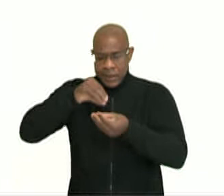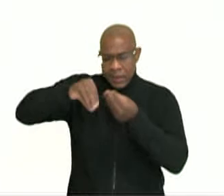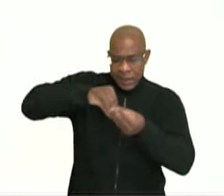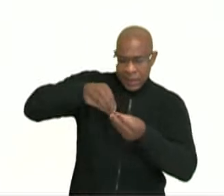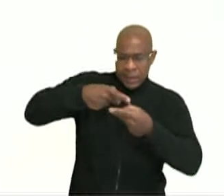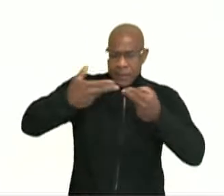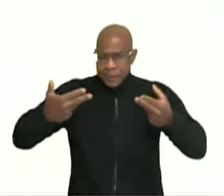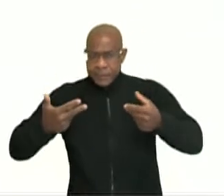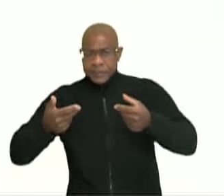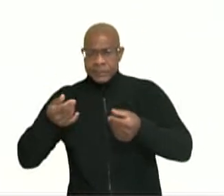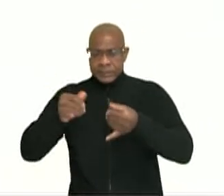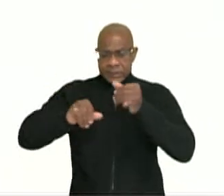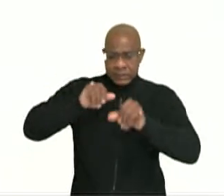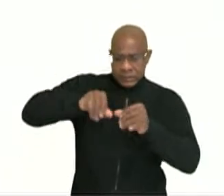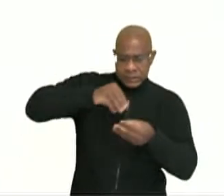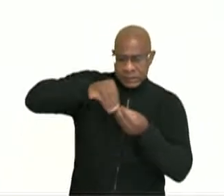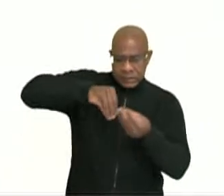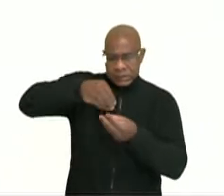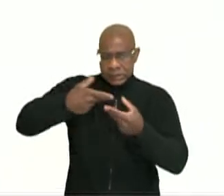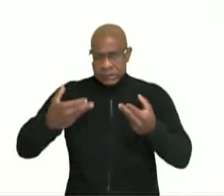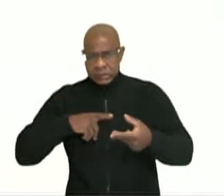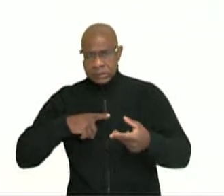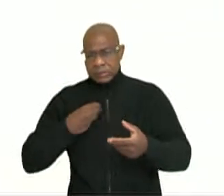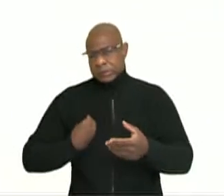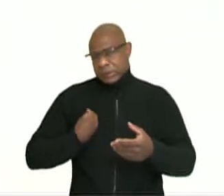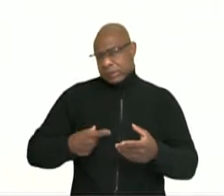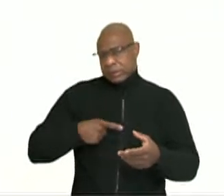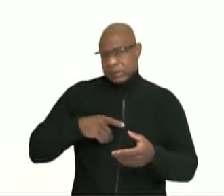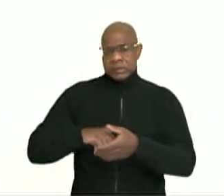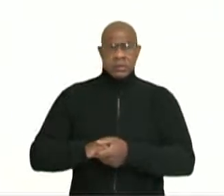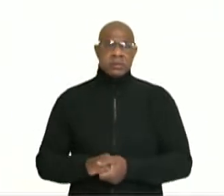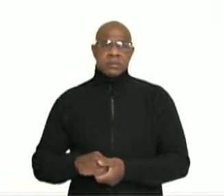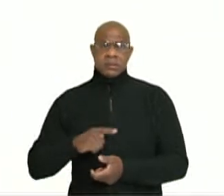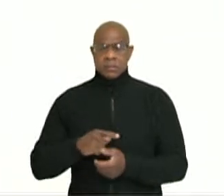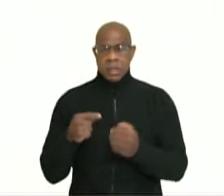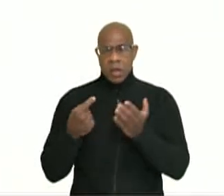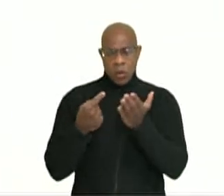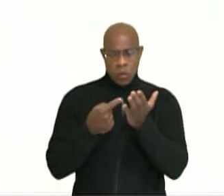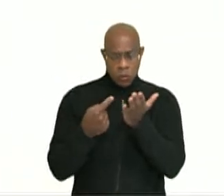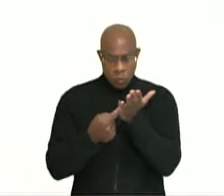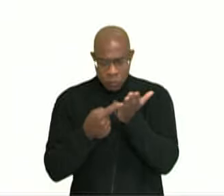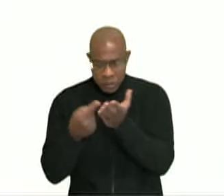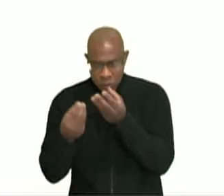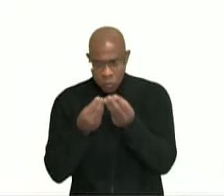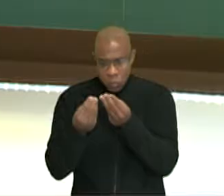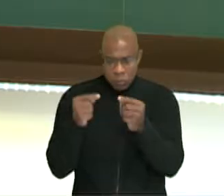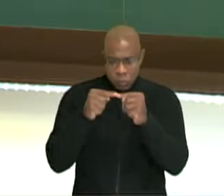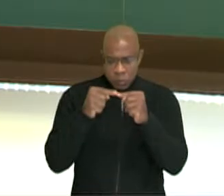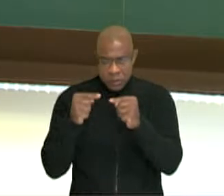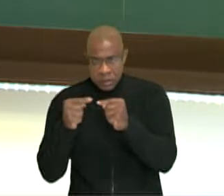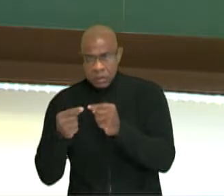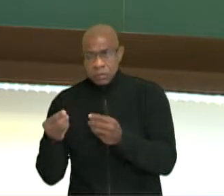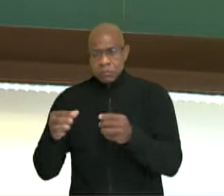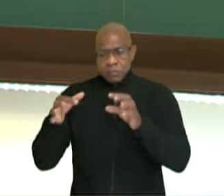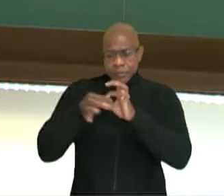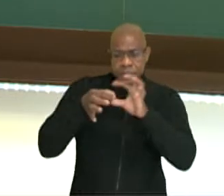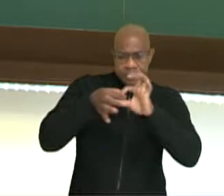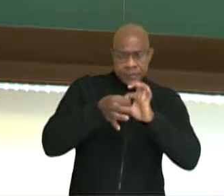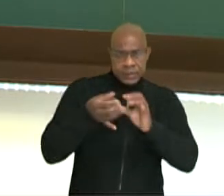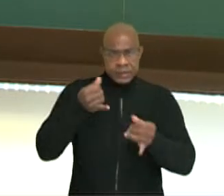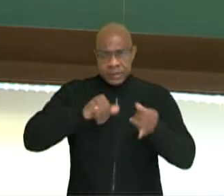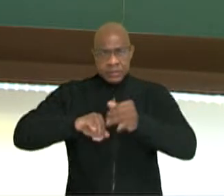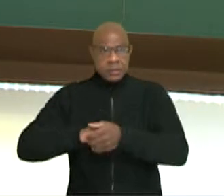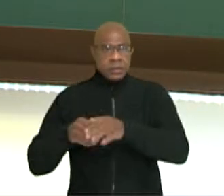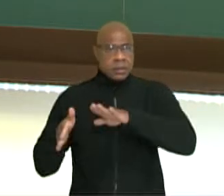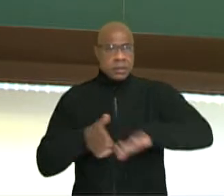de valência, os elétrons que estão presentes nela, fazem parte das combinações das ligações químicas. Depois a gente